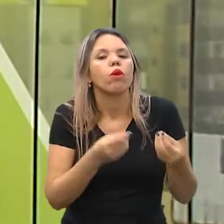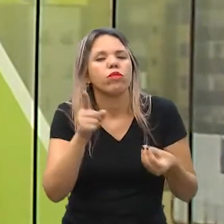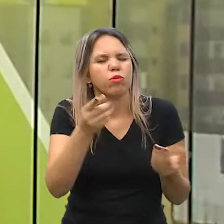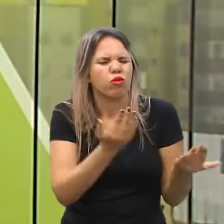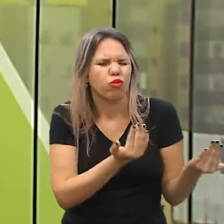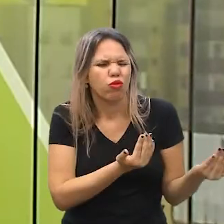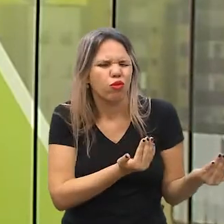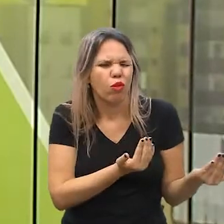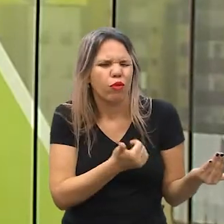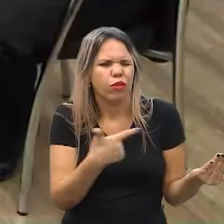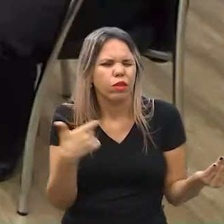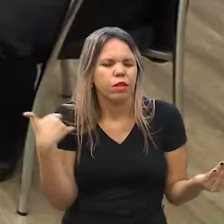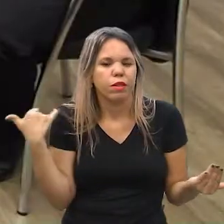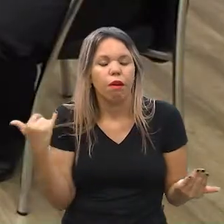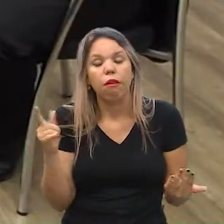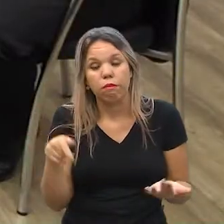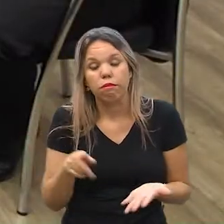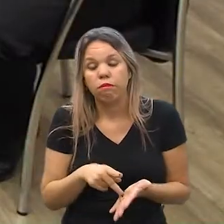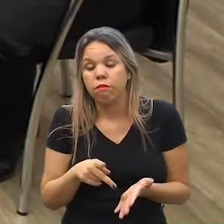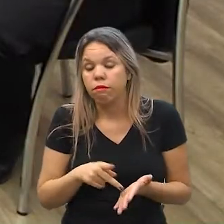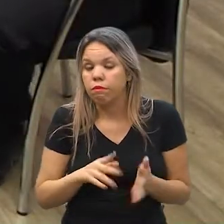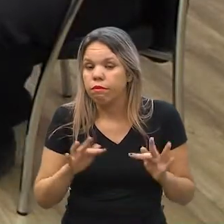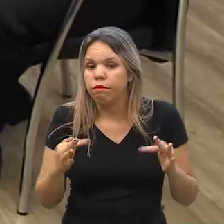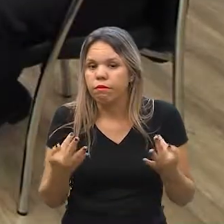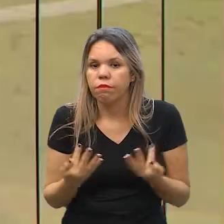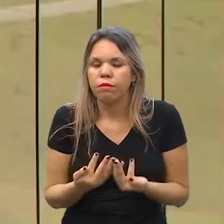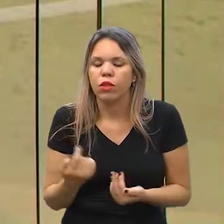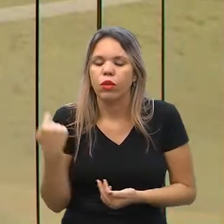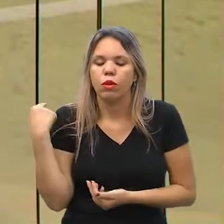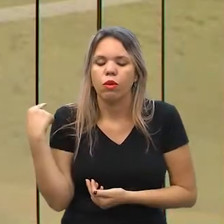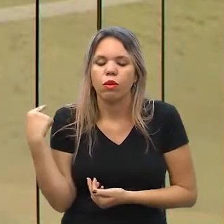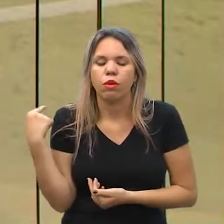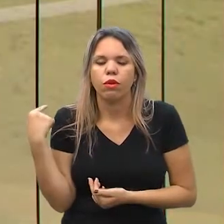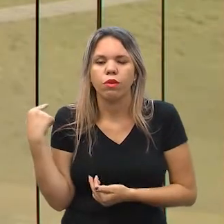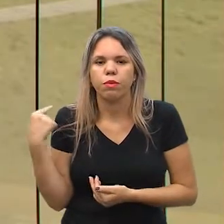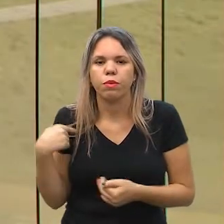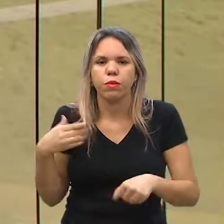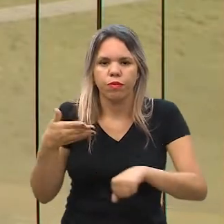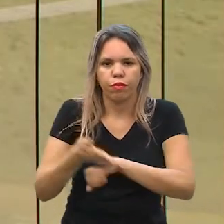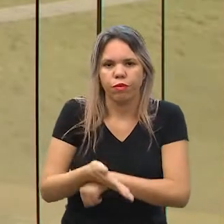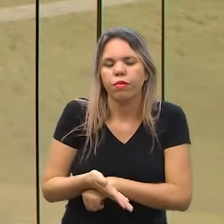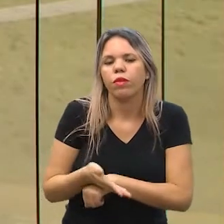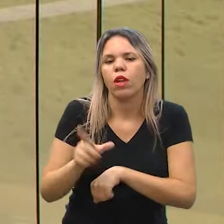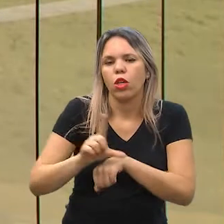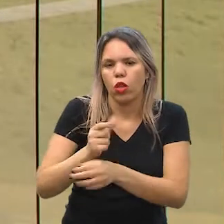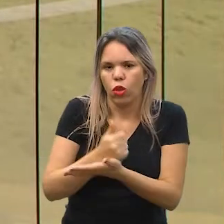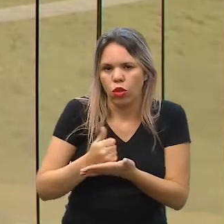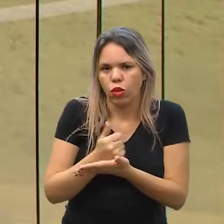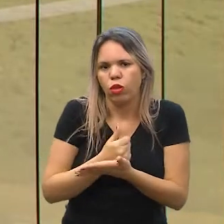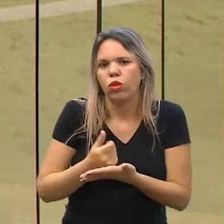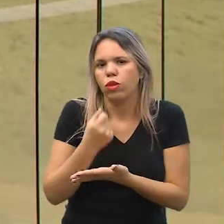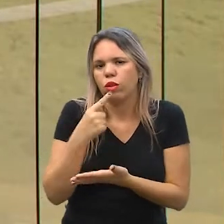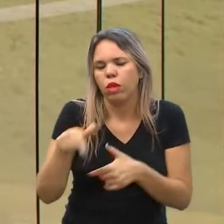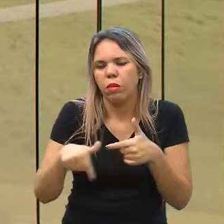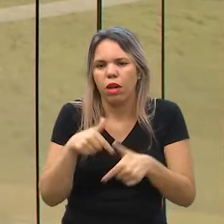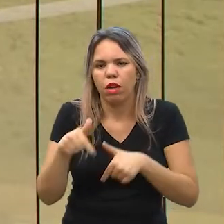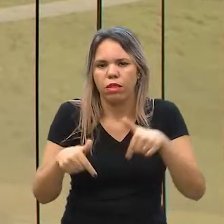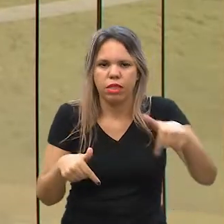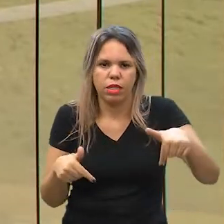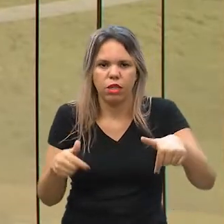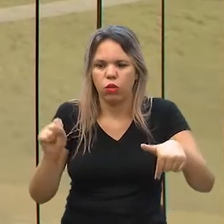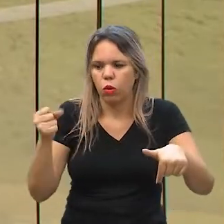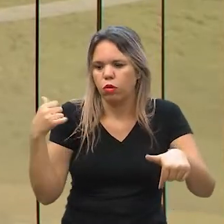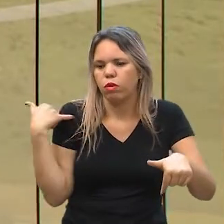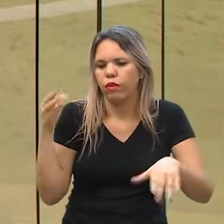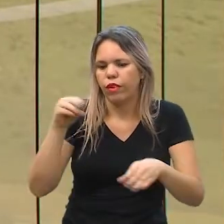você era muito jovem na época. Na verdade é de família. Eu entrei na farmácia aos 7, 8 anos, eu